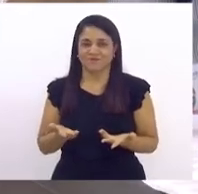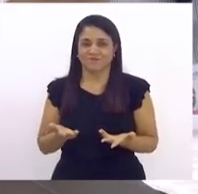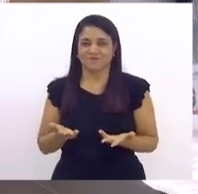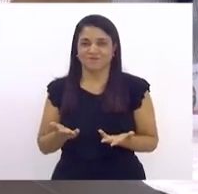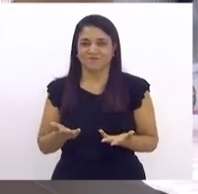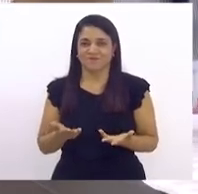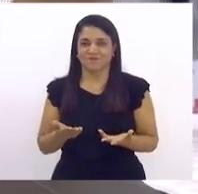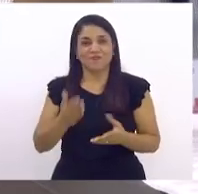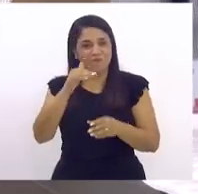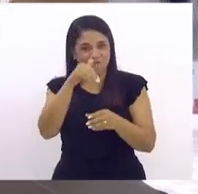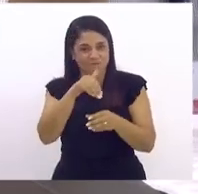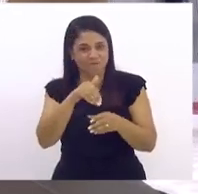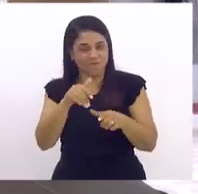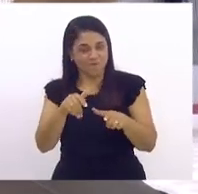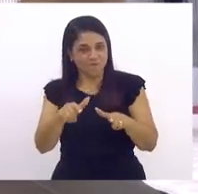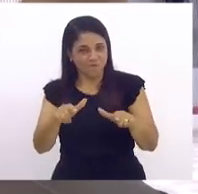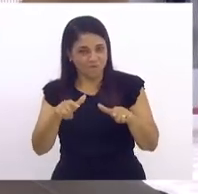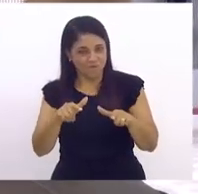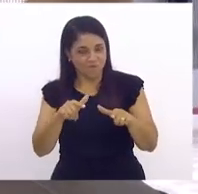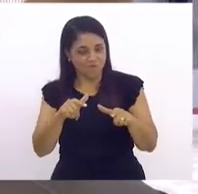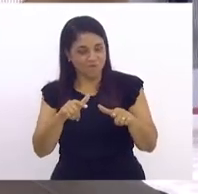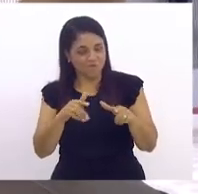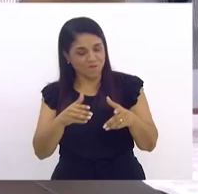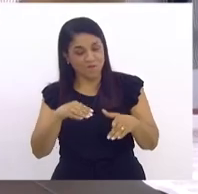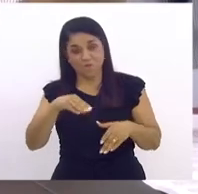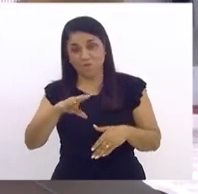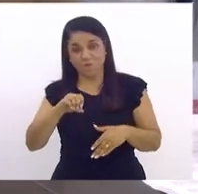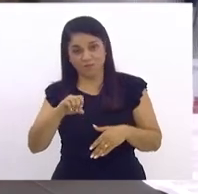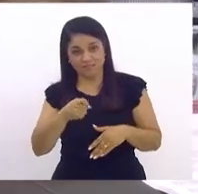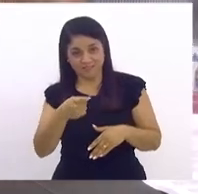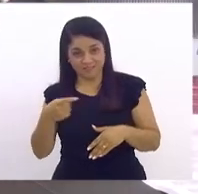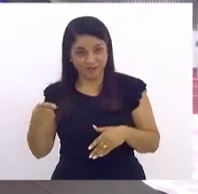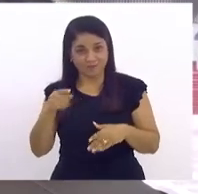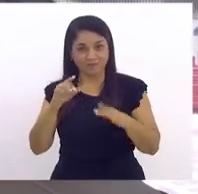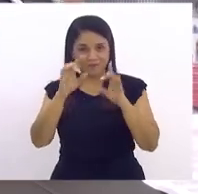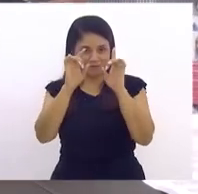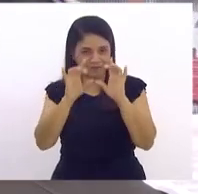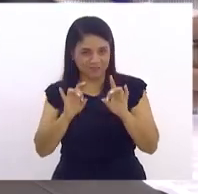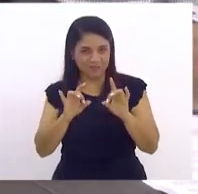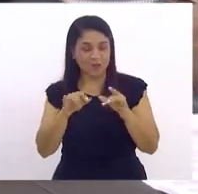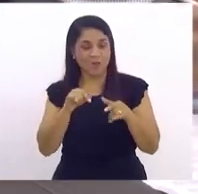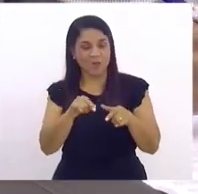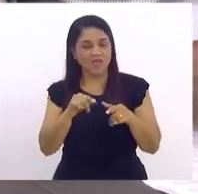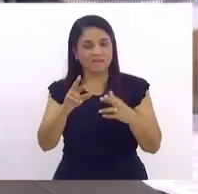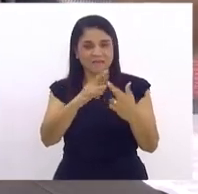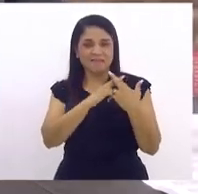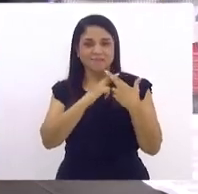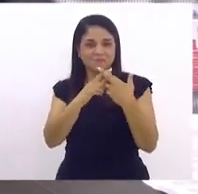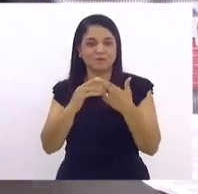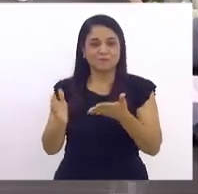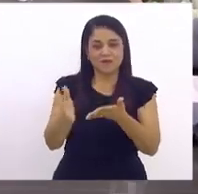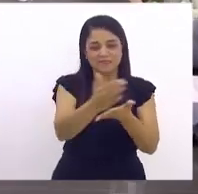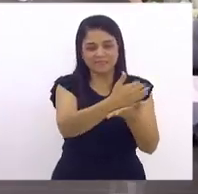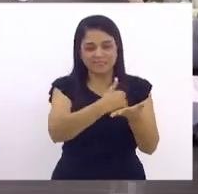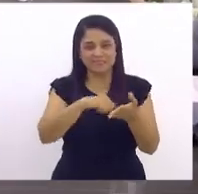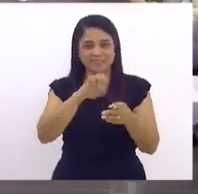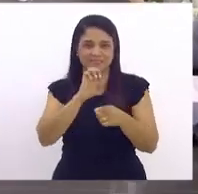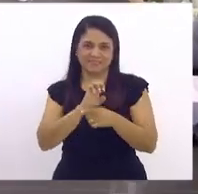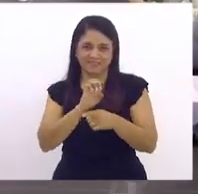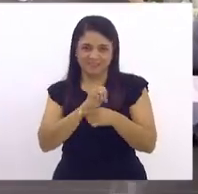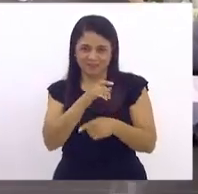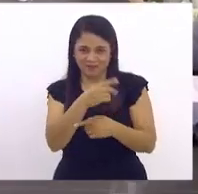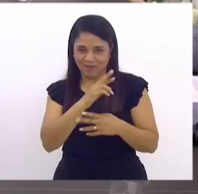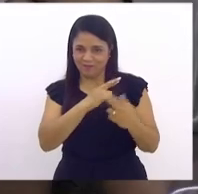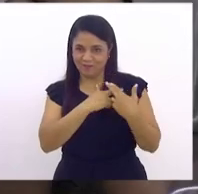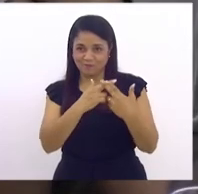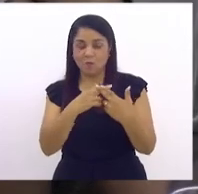uma moção especial declarando ele paladino das receitas públicas estaduais. Deputador do Sérgio, paladino